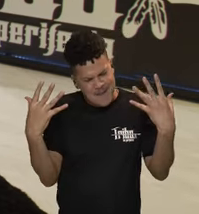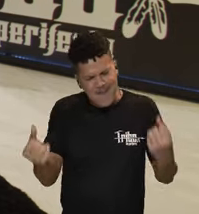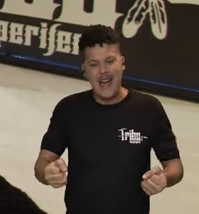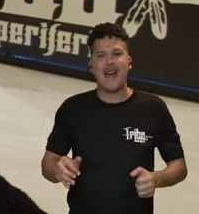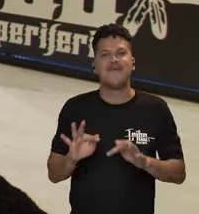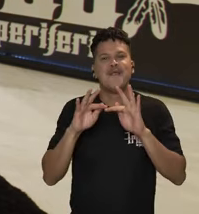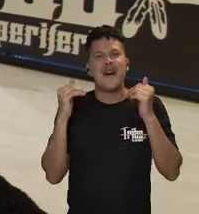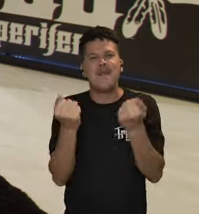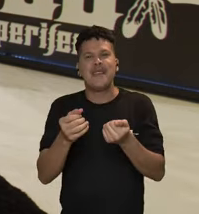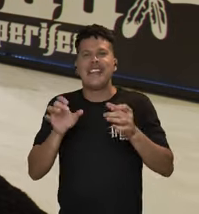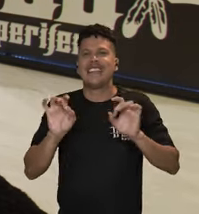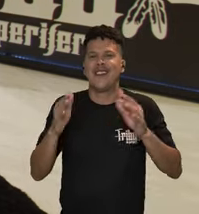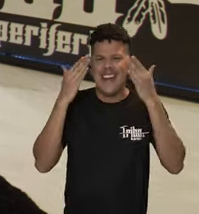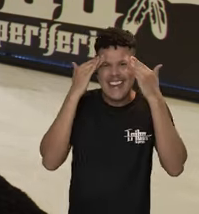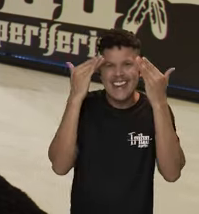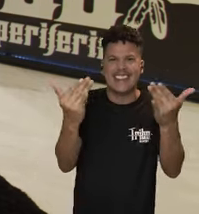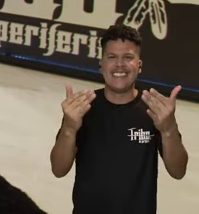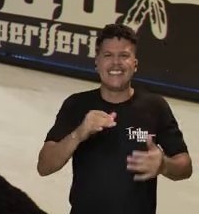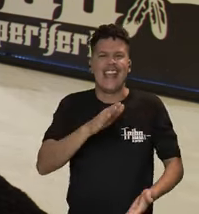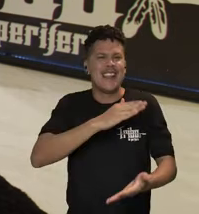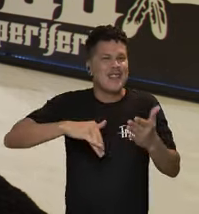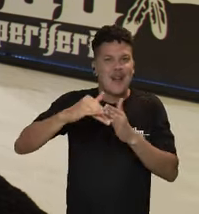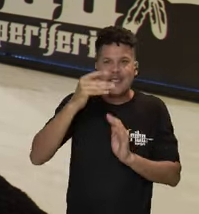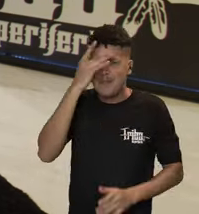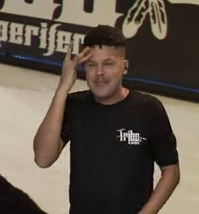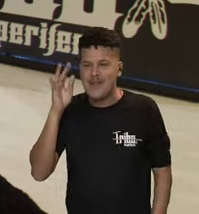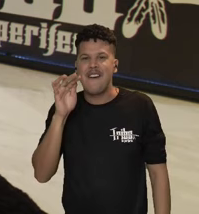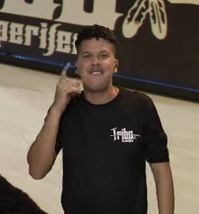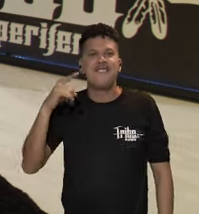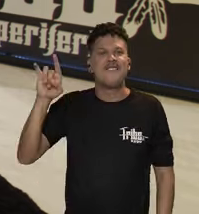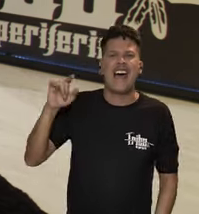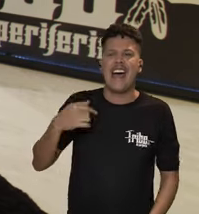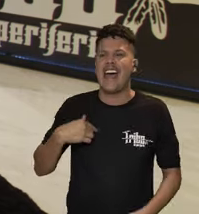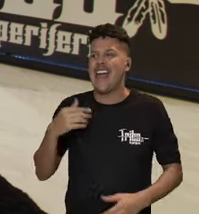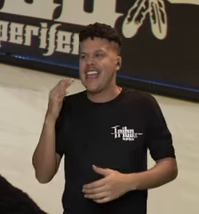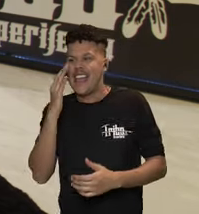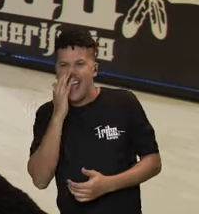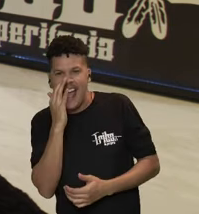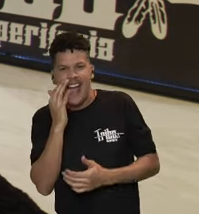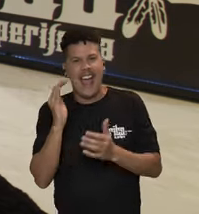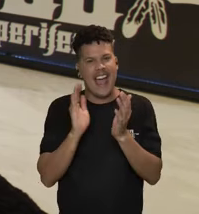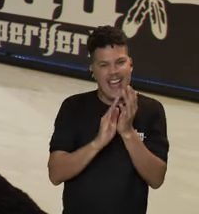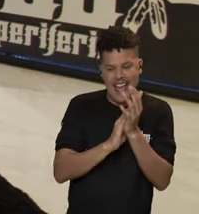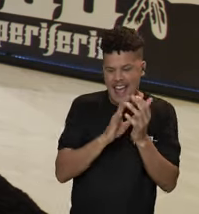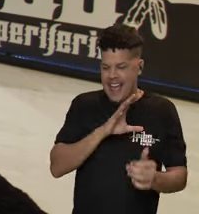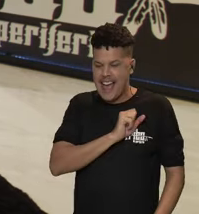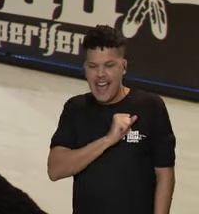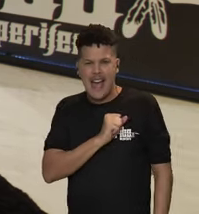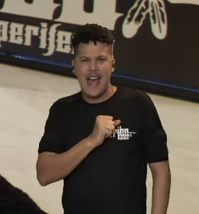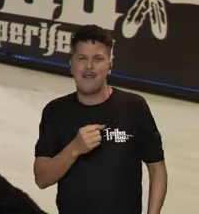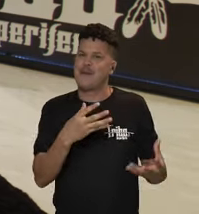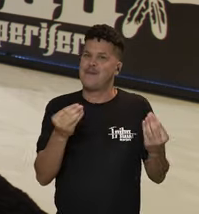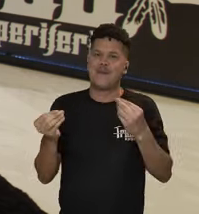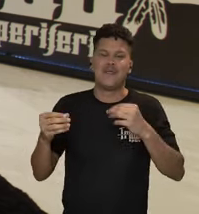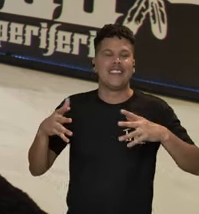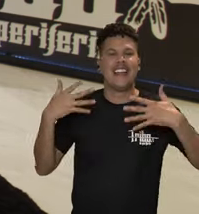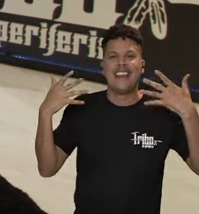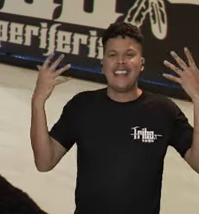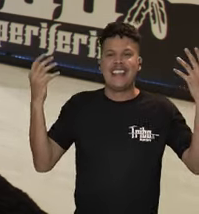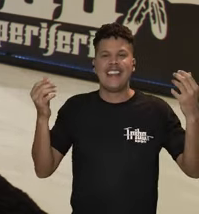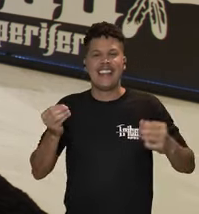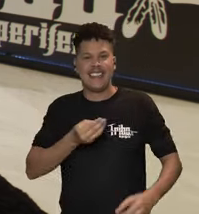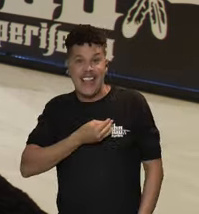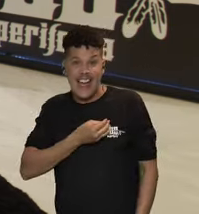Só agradece a todos os fãs, a todos os admiradores do Tribo da Periferia. Mano, é muita satisfação estar aqui